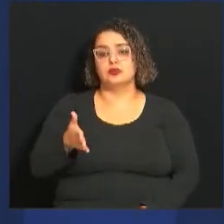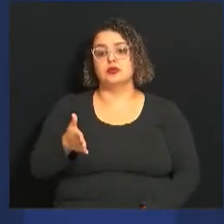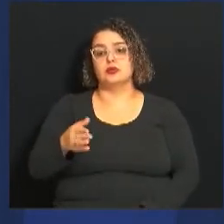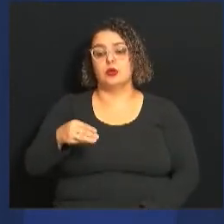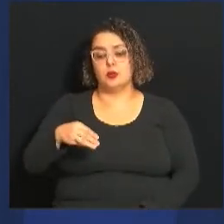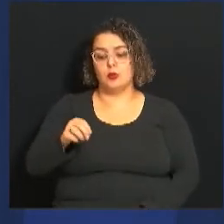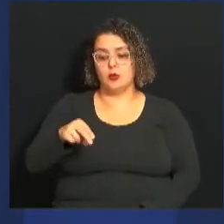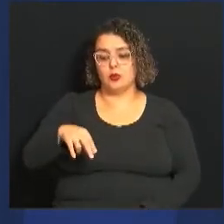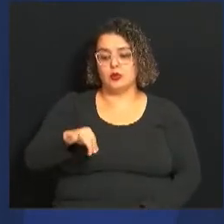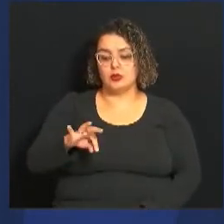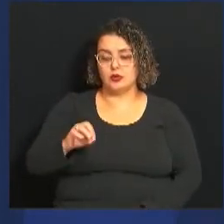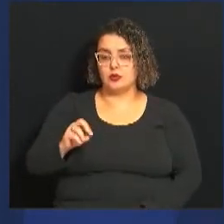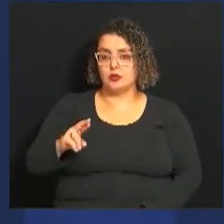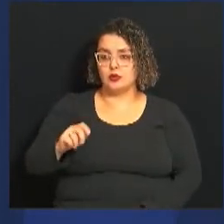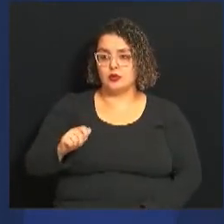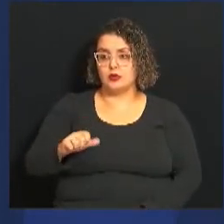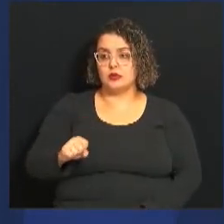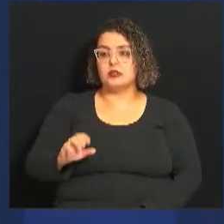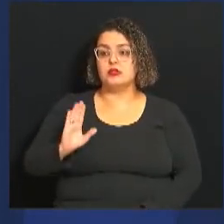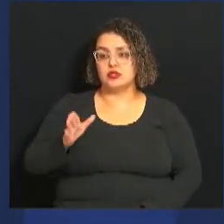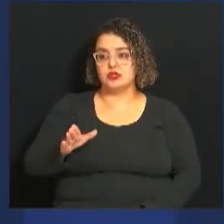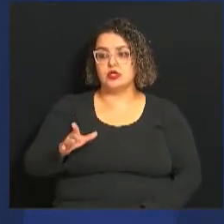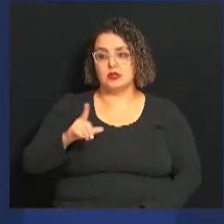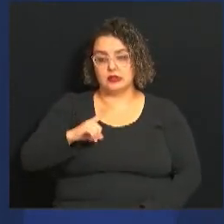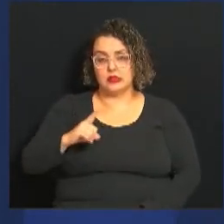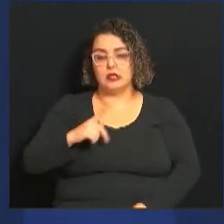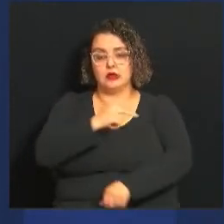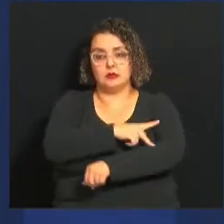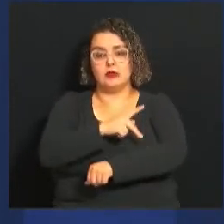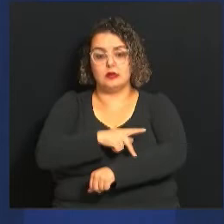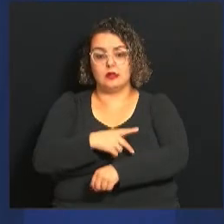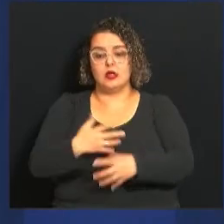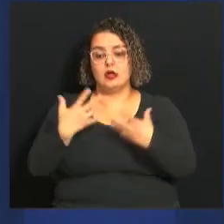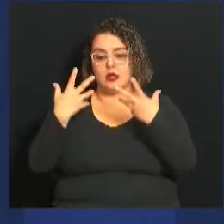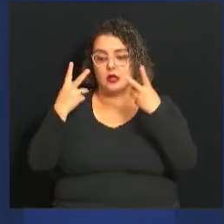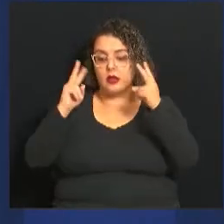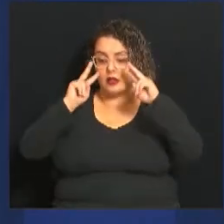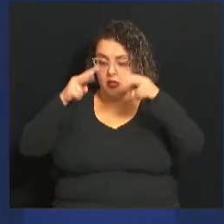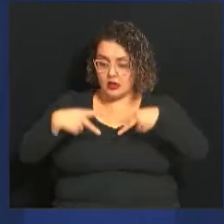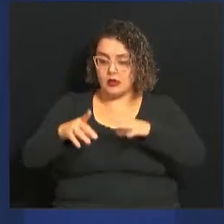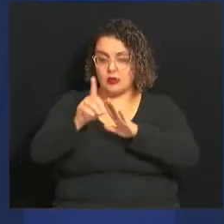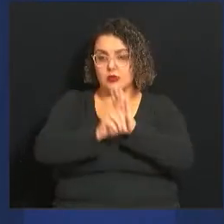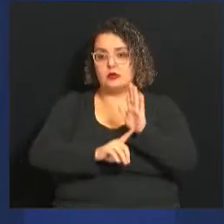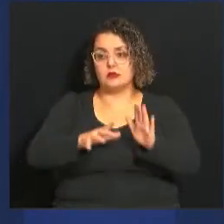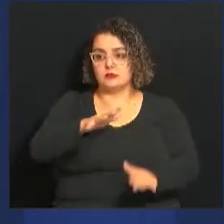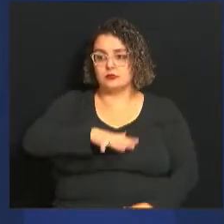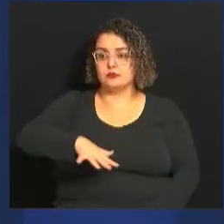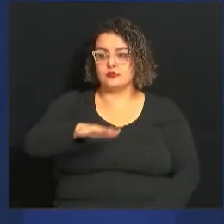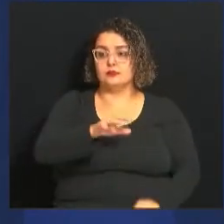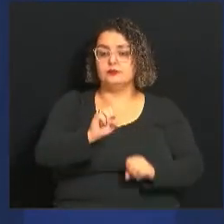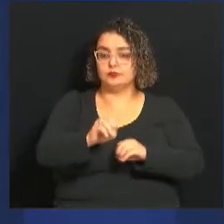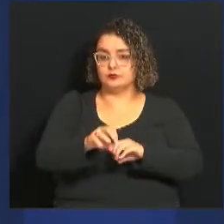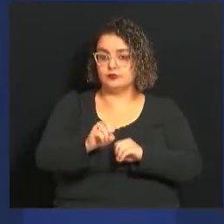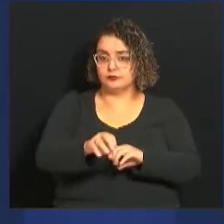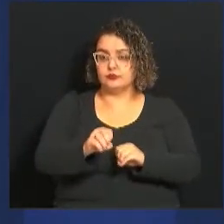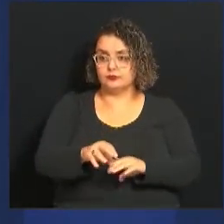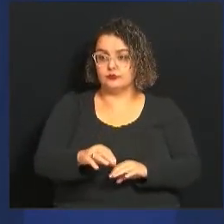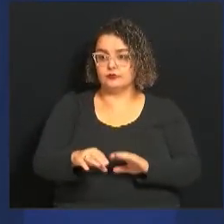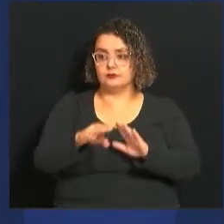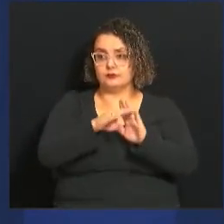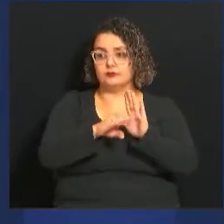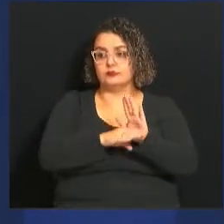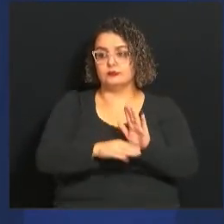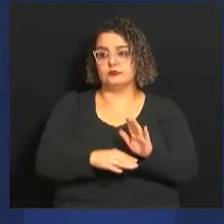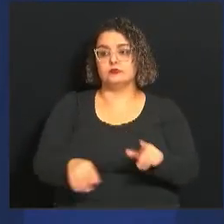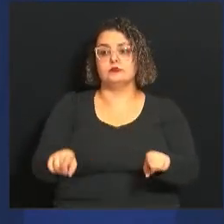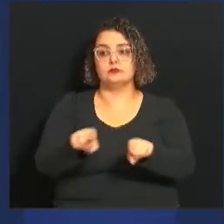já são, mas a gente quer reconhecer os seus direitos. Então, na área da educação, eu também levanto essa pauta. E também levanto a pauta